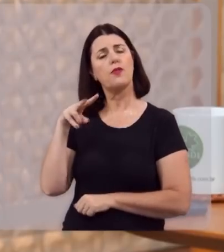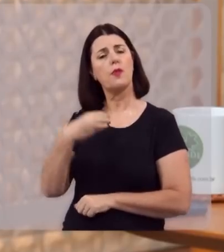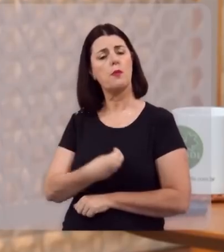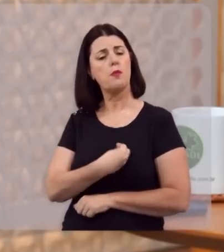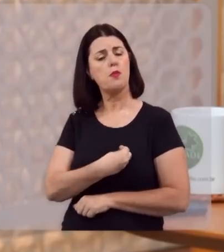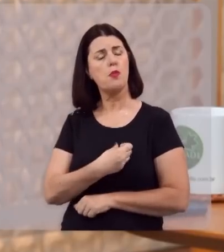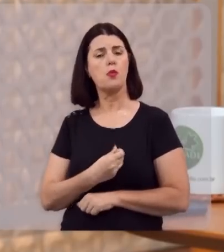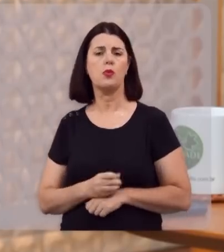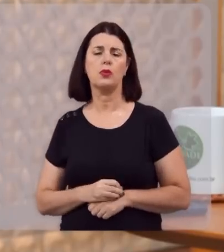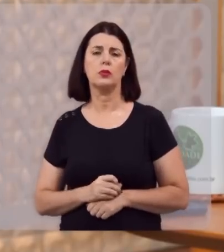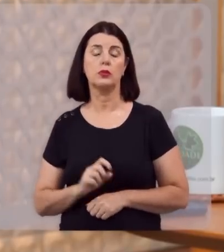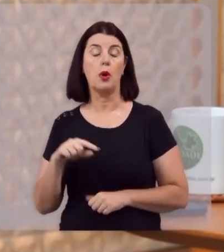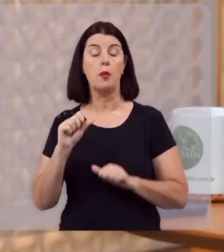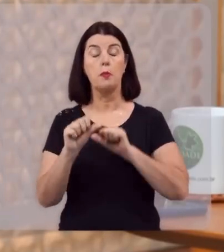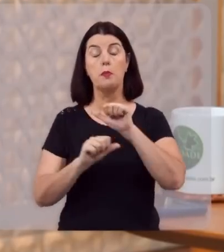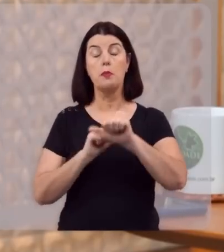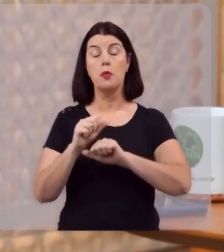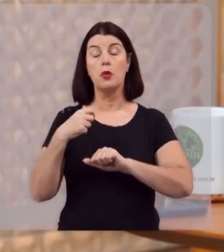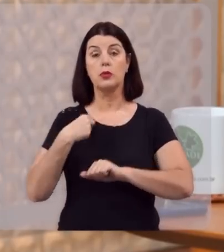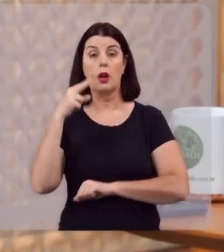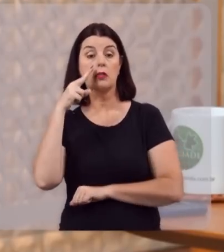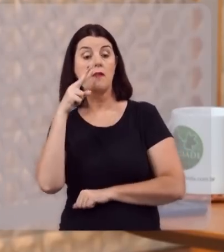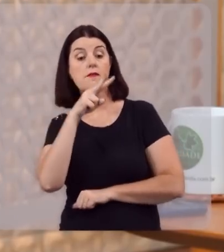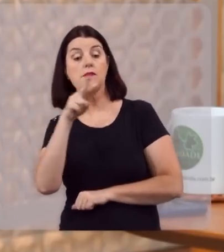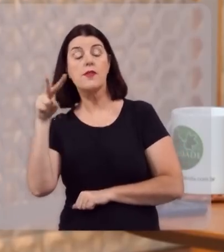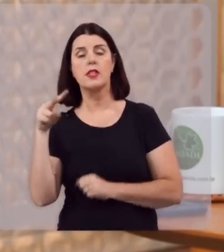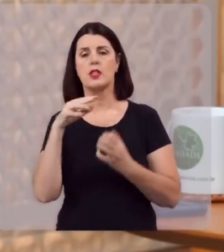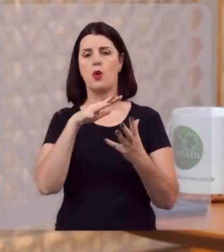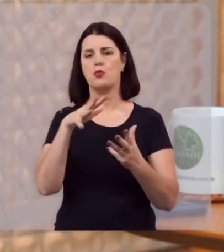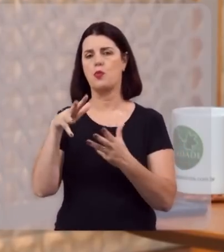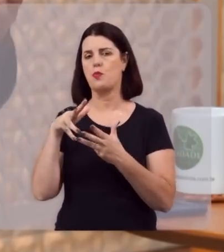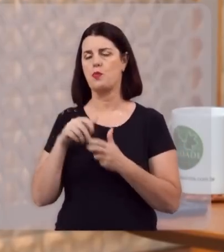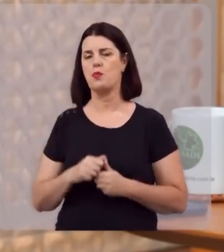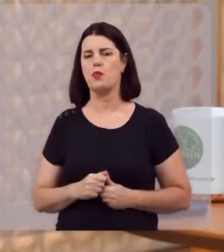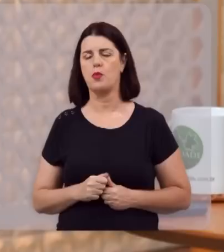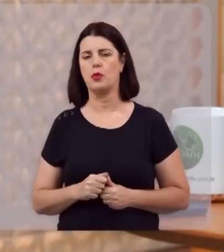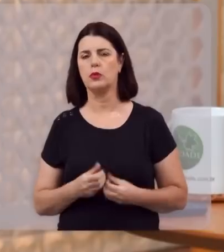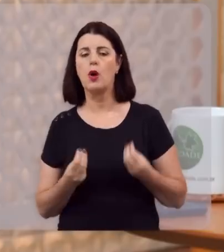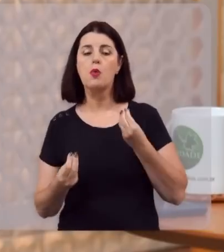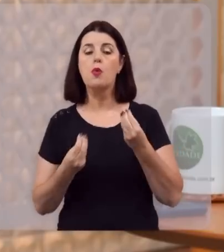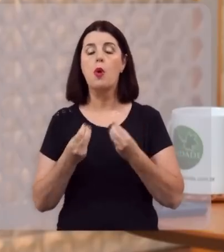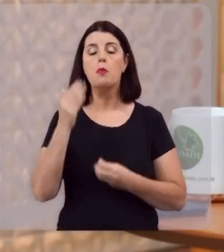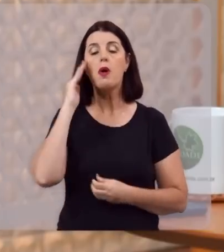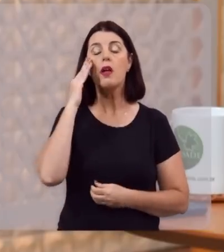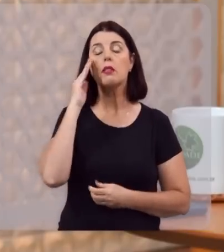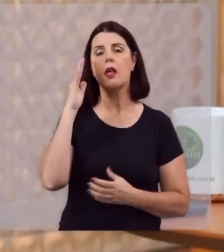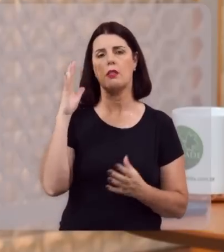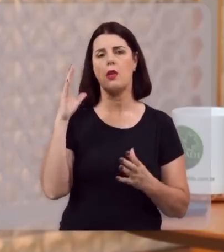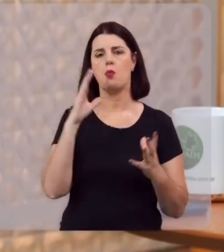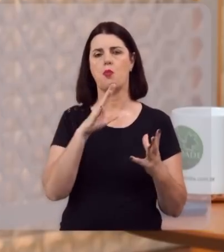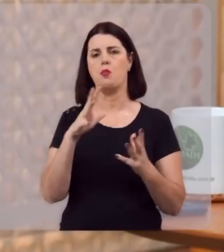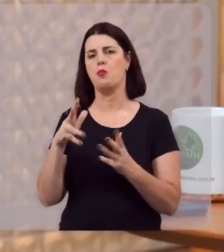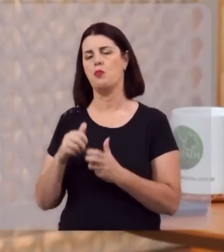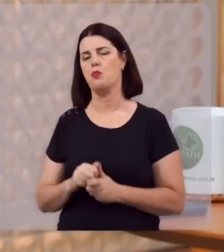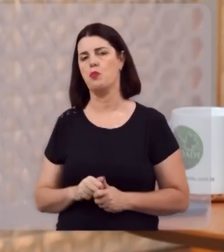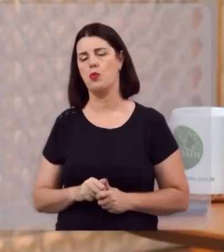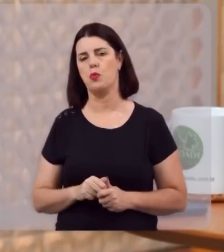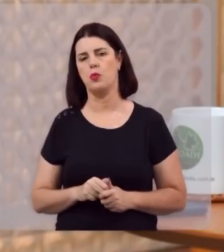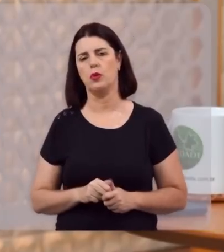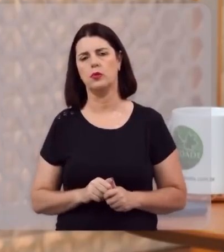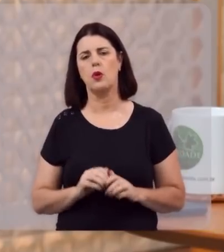tudo a nossa volta a gente costuma dizer que isso muda a nossa cosmovisão a nossa a nossa maneira de compreender o mundo